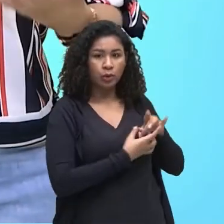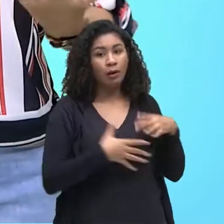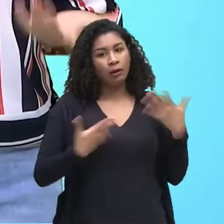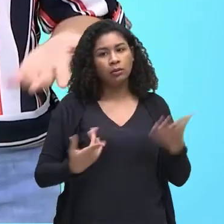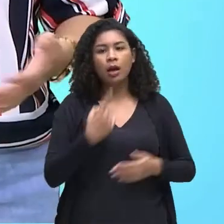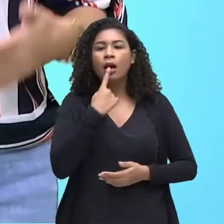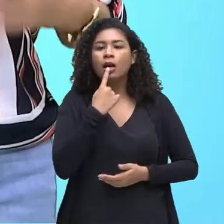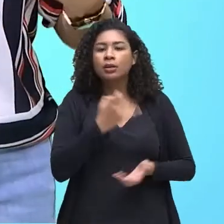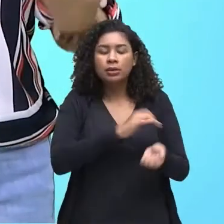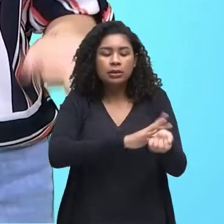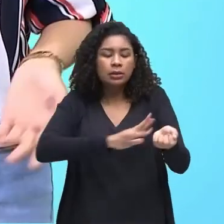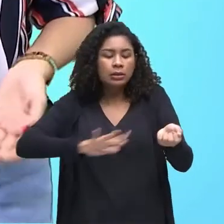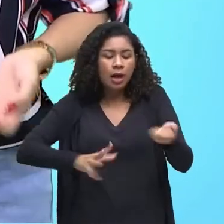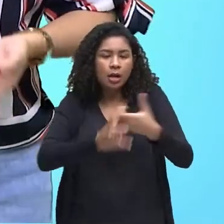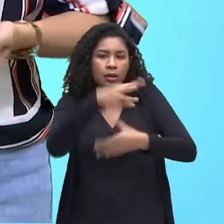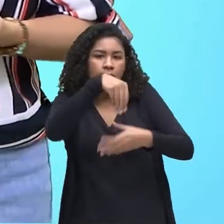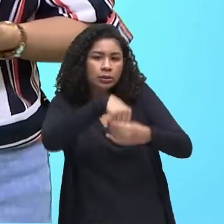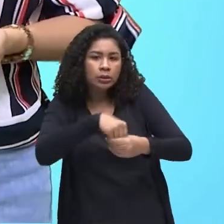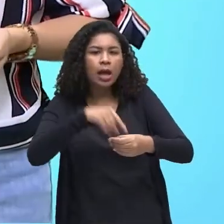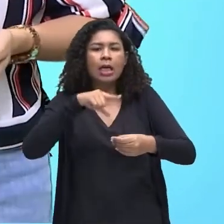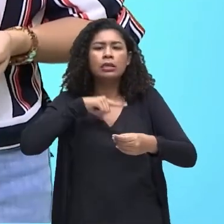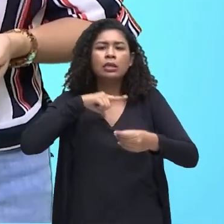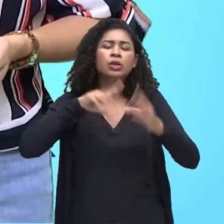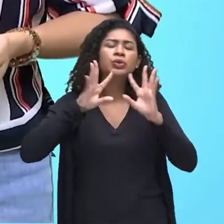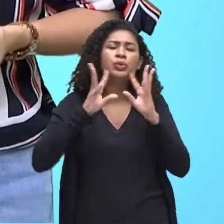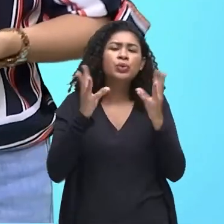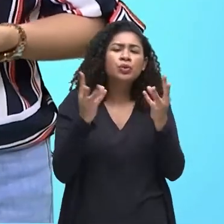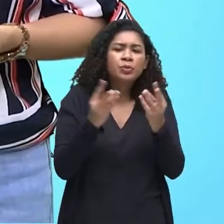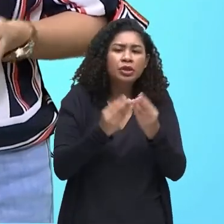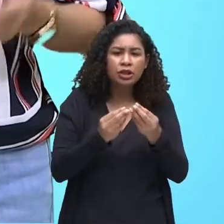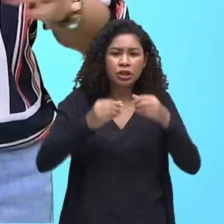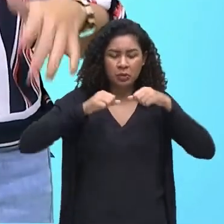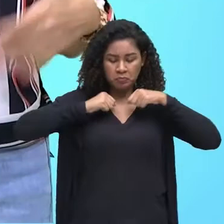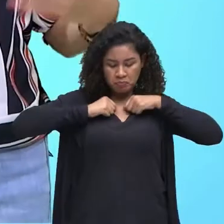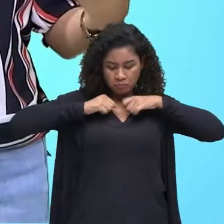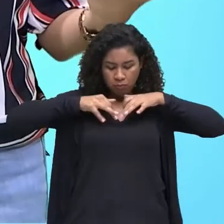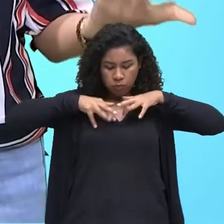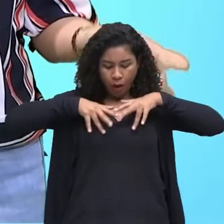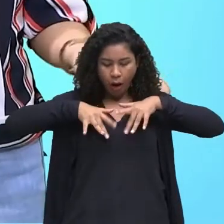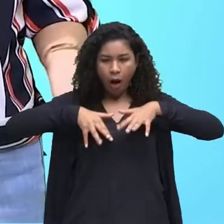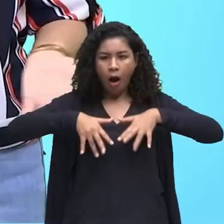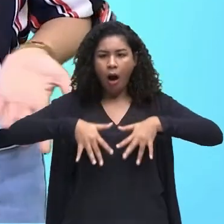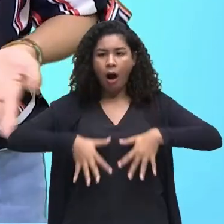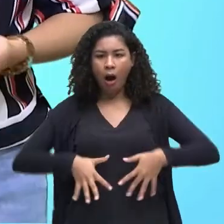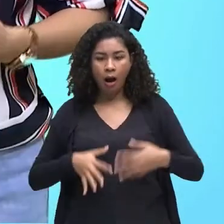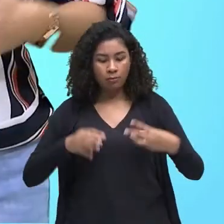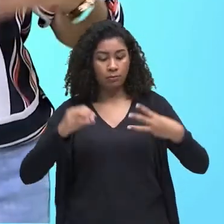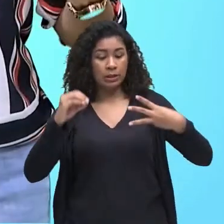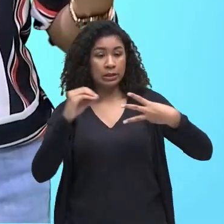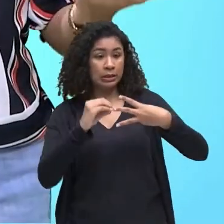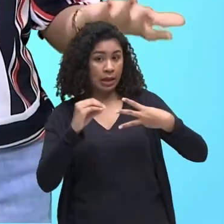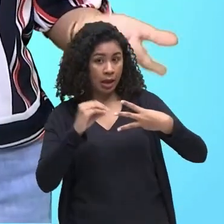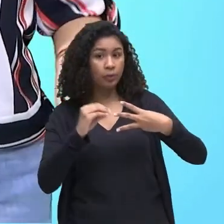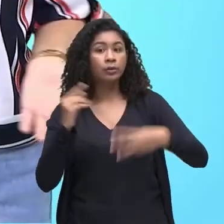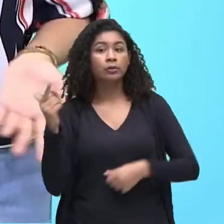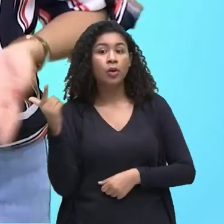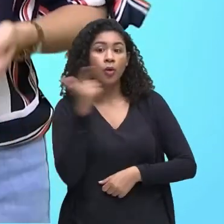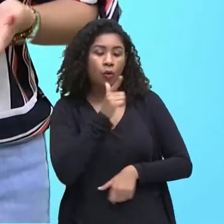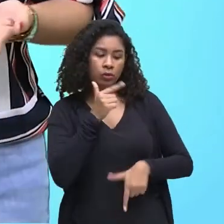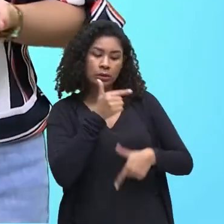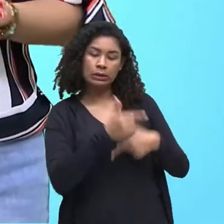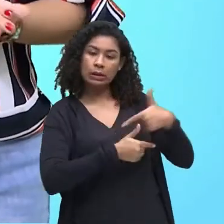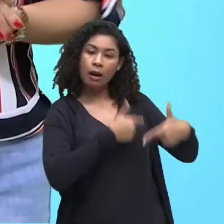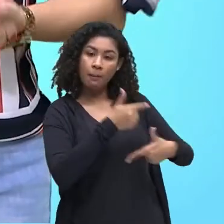ali substâncias, gases para todas as nossas células, para que ela consiga realizar ali as suas